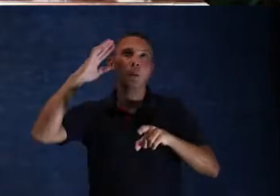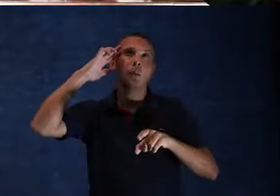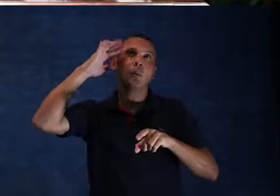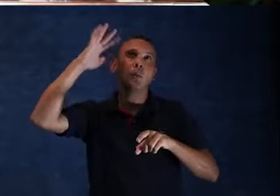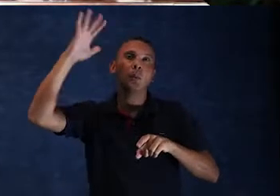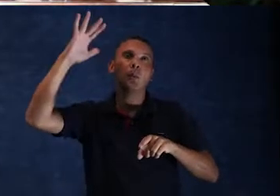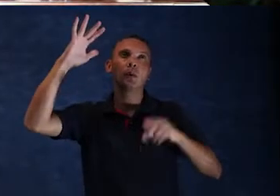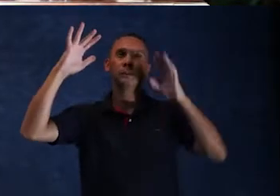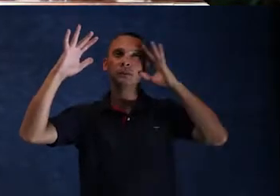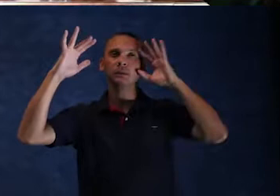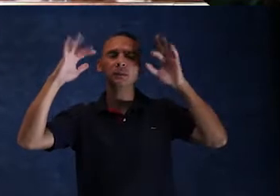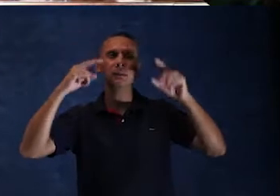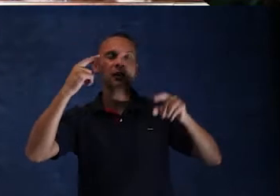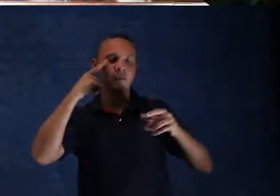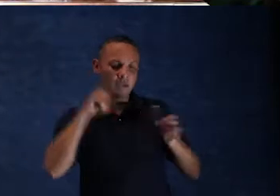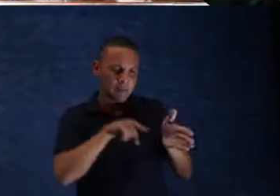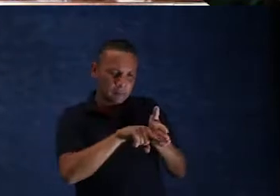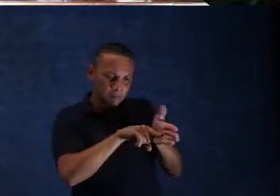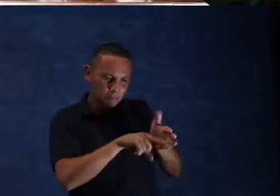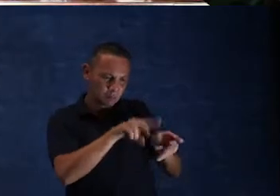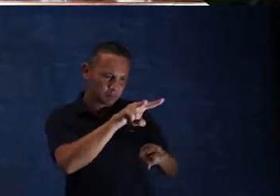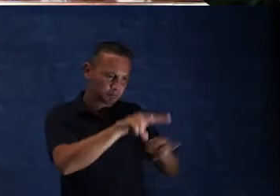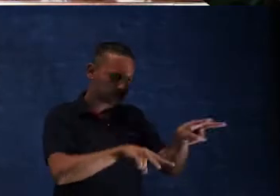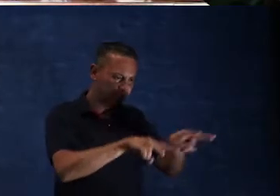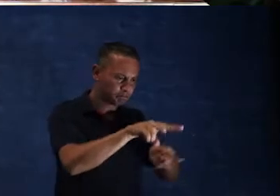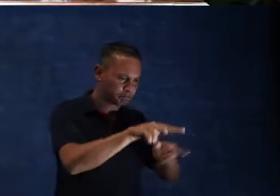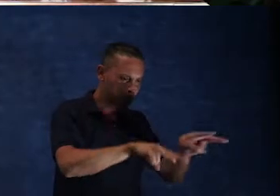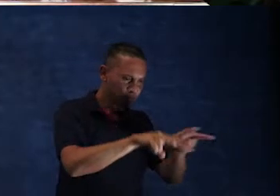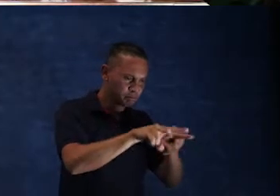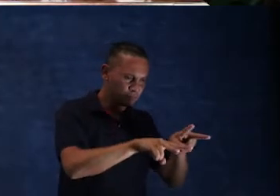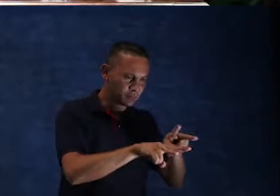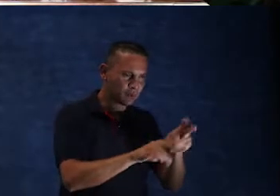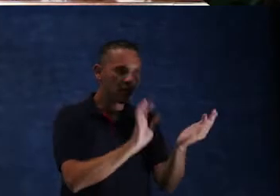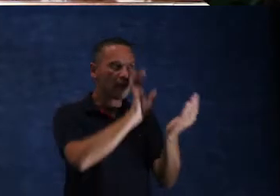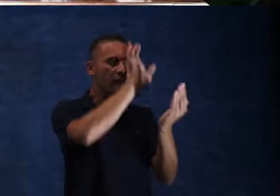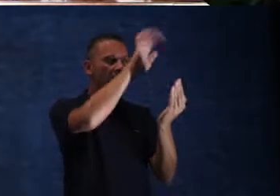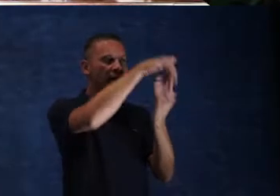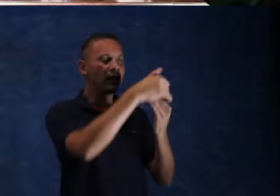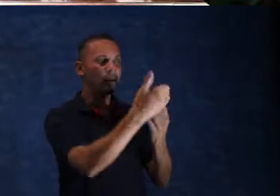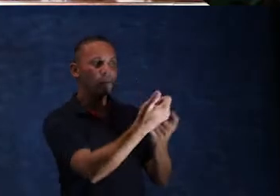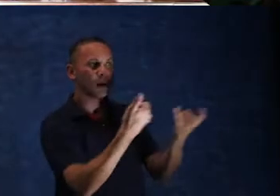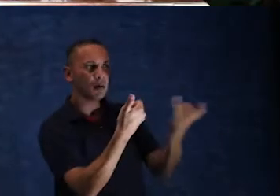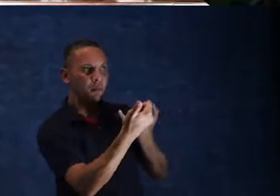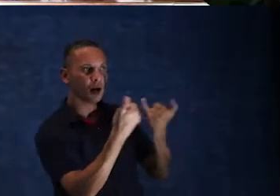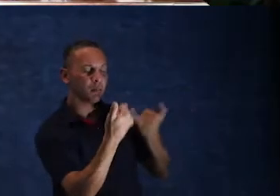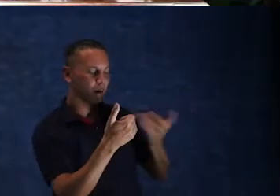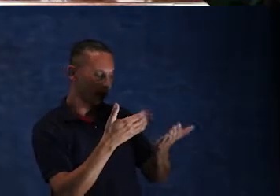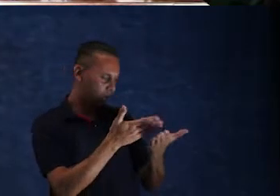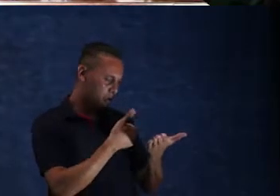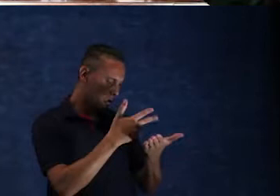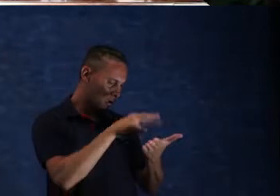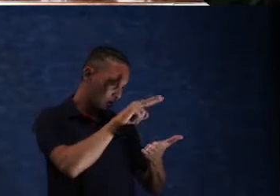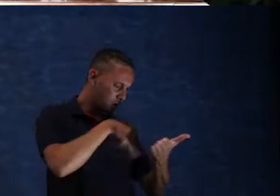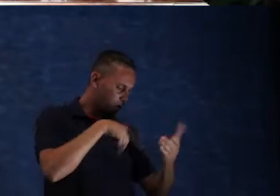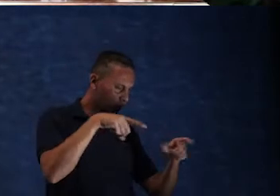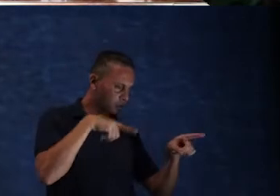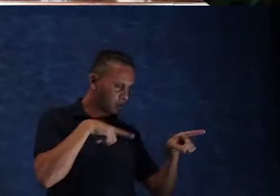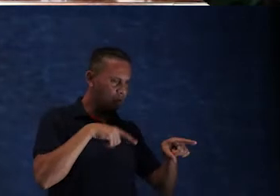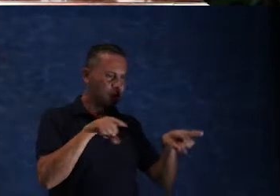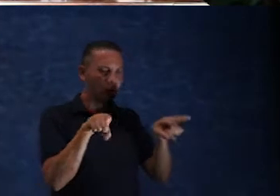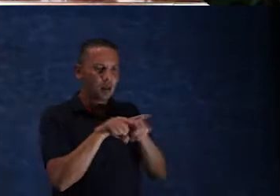ficção, ao explorar os pequenos relatos, passando pelas confissões íntimas e pessoais de diários e bilhetes, até